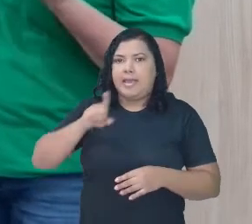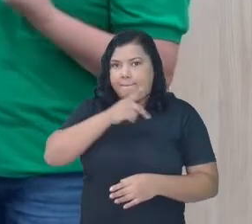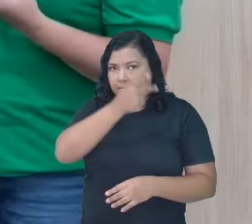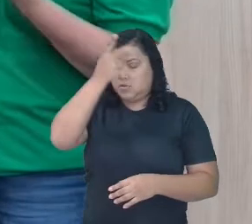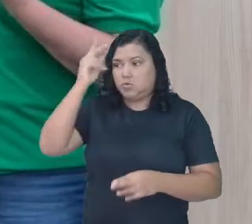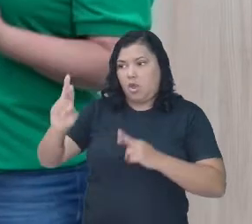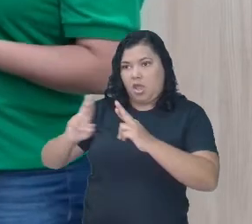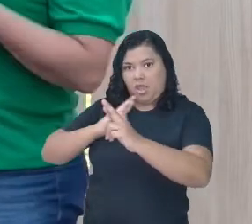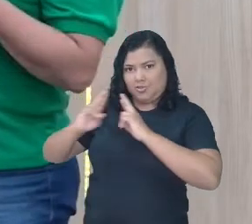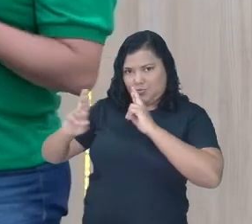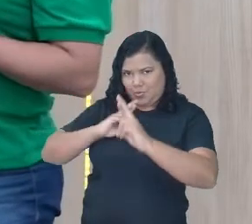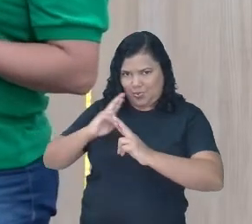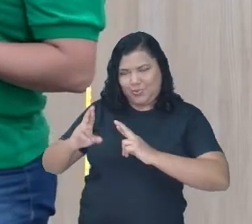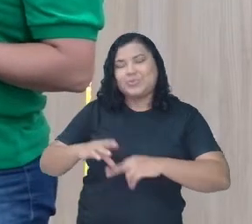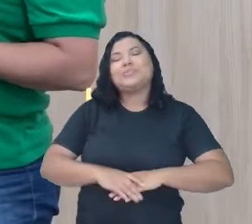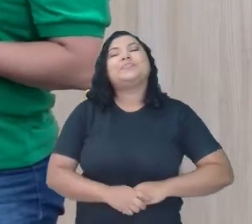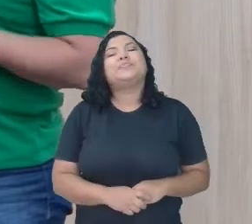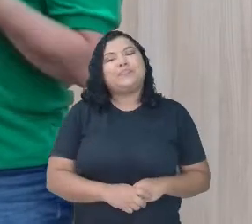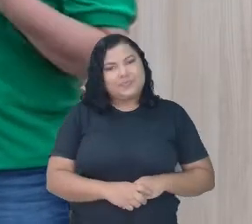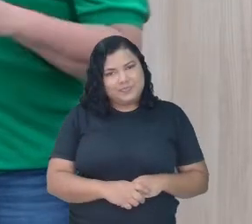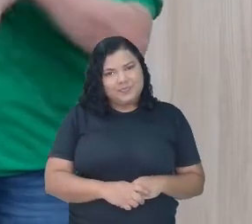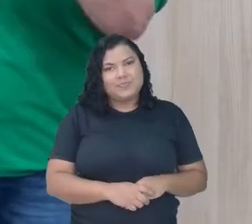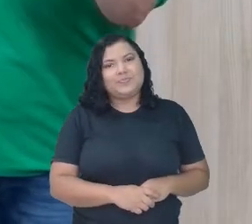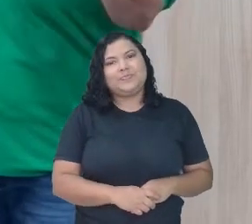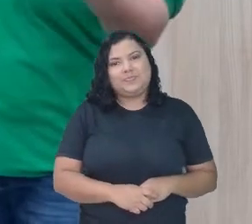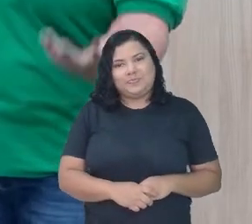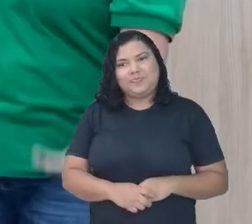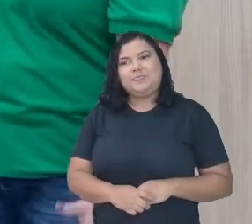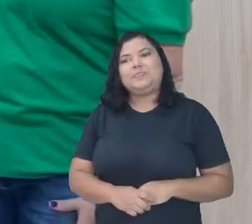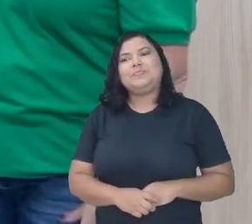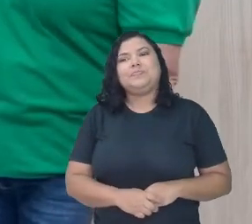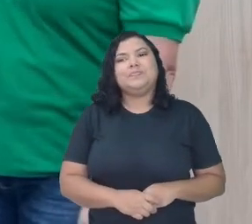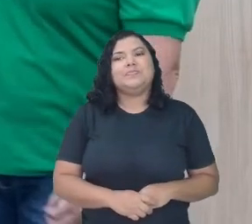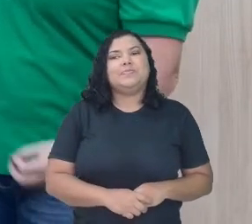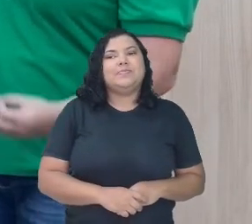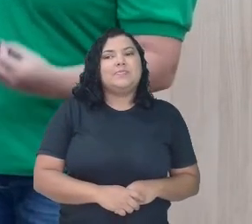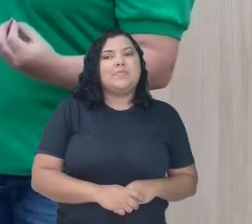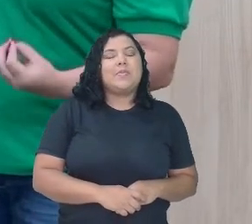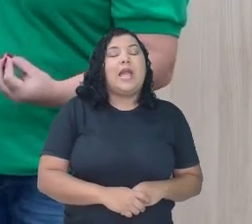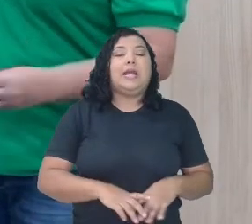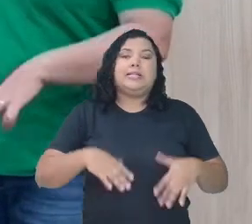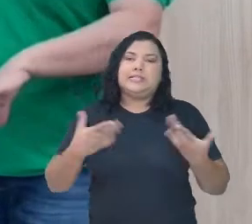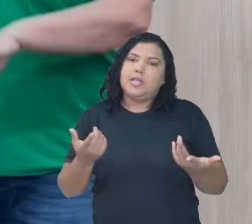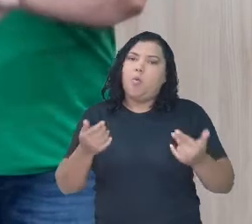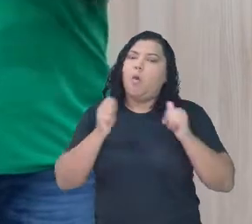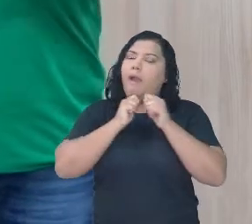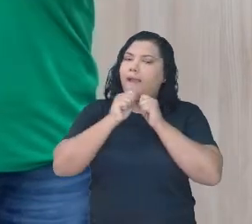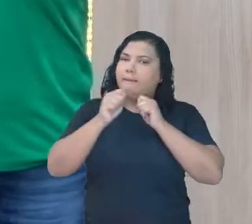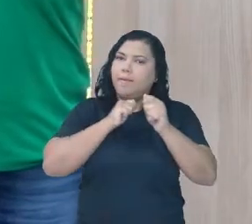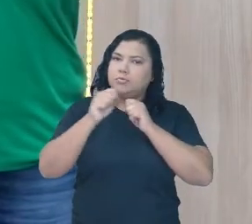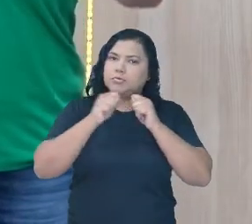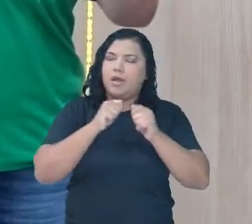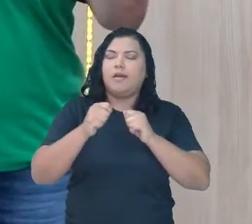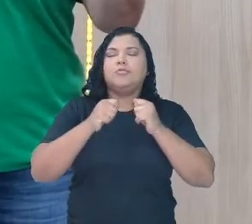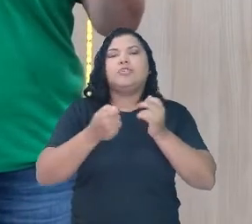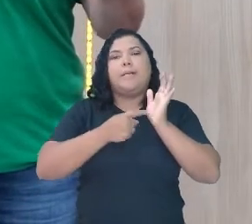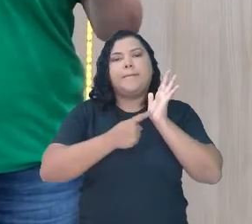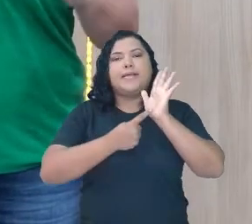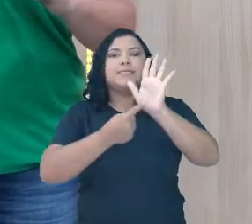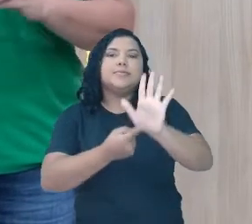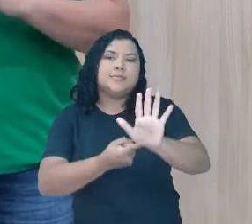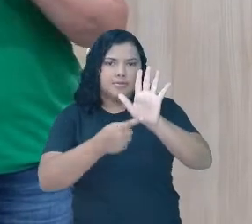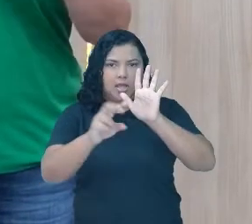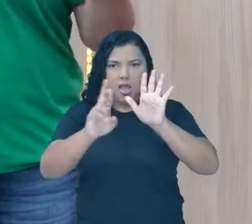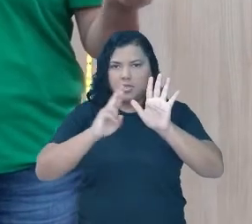reportagem, ela traz resposta a essas perguntas, a essas mesmas perguntas, mas de uma forma mais abrangente. Eu estou